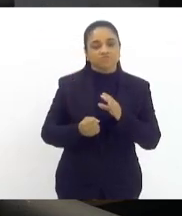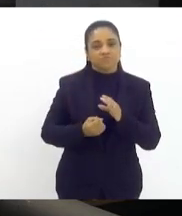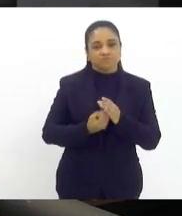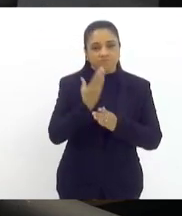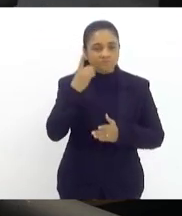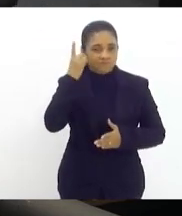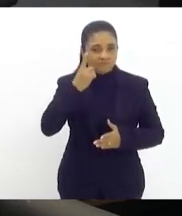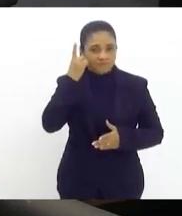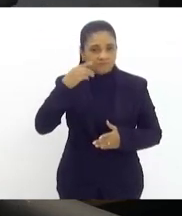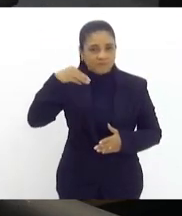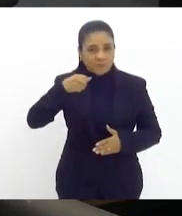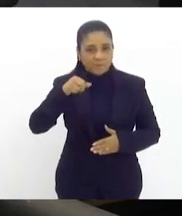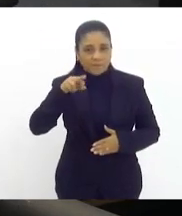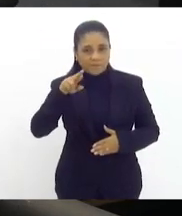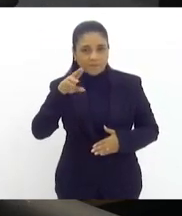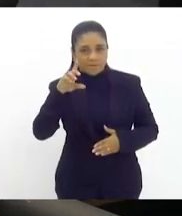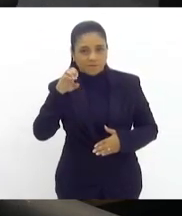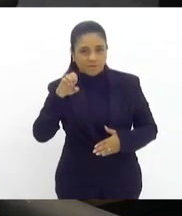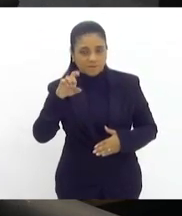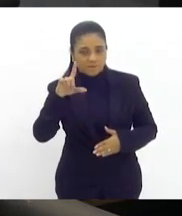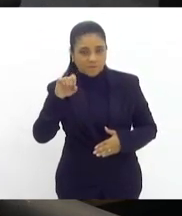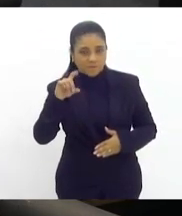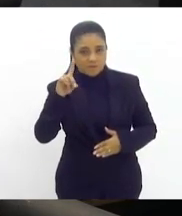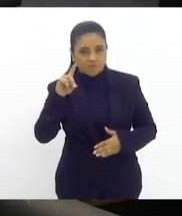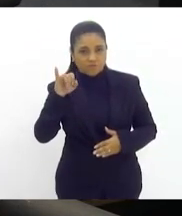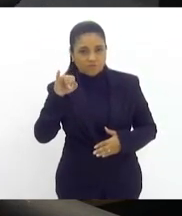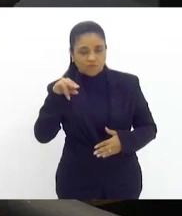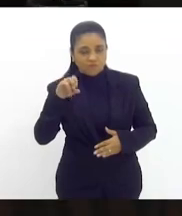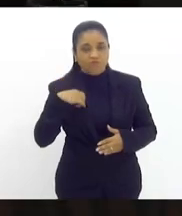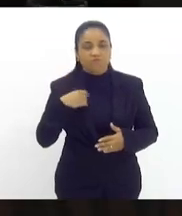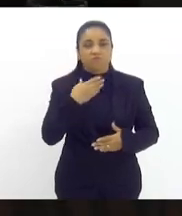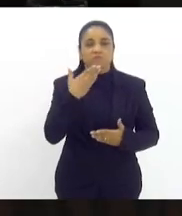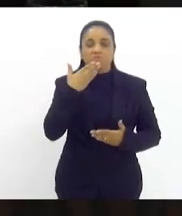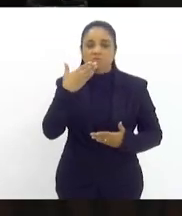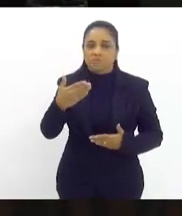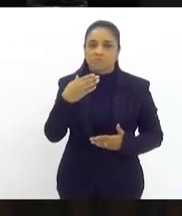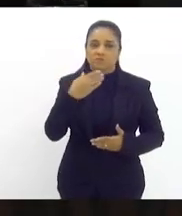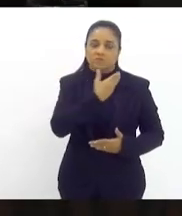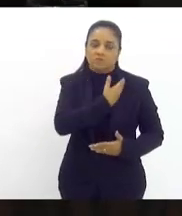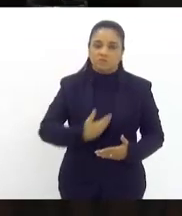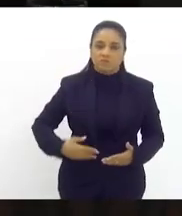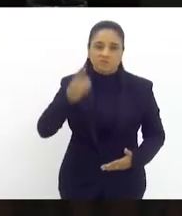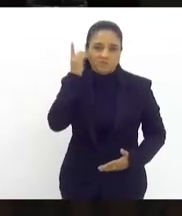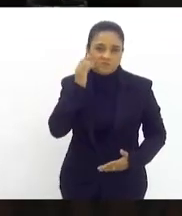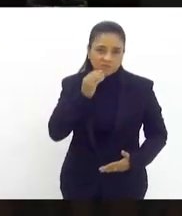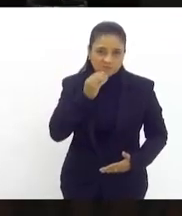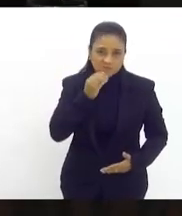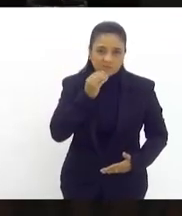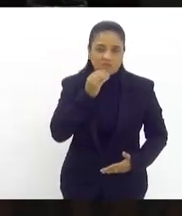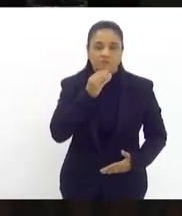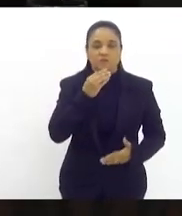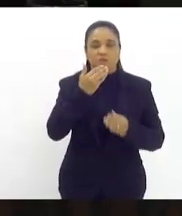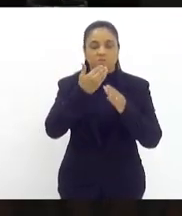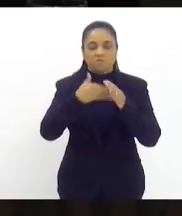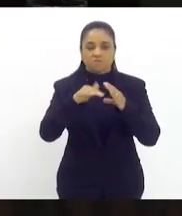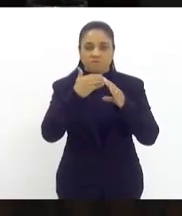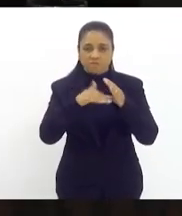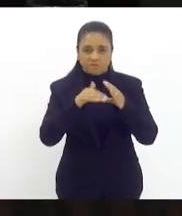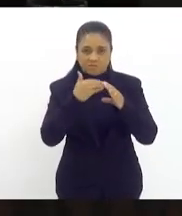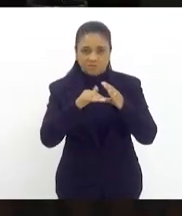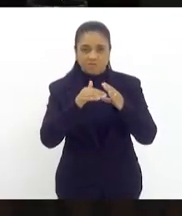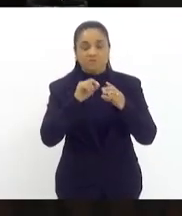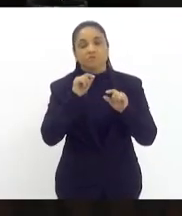que solicita ao senhor governador em exercício do Estado do Rio de Janeiro, Cláudio Castro, o envio de mensagens